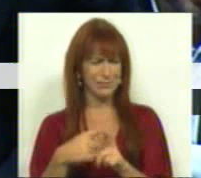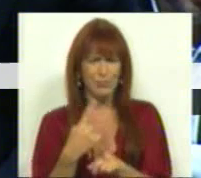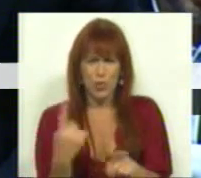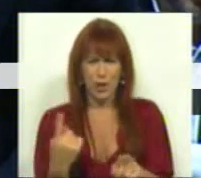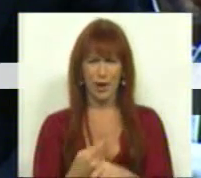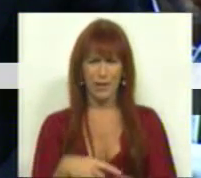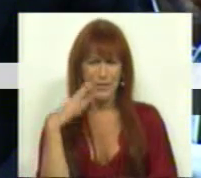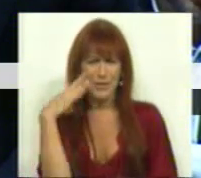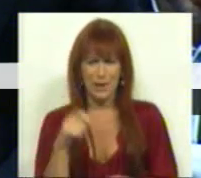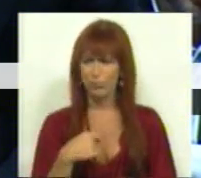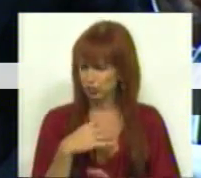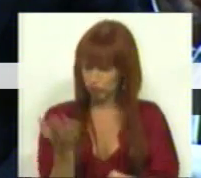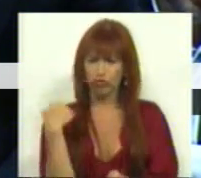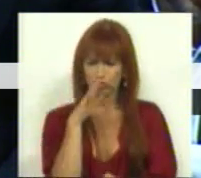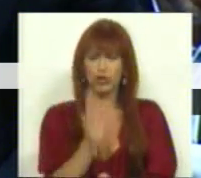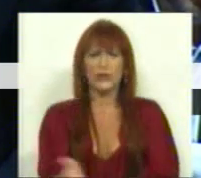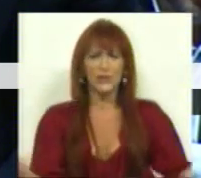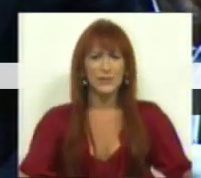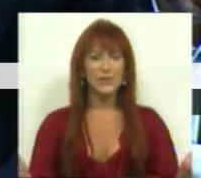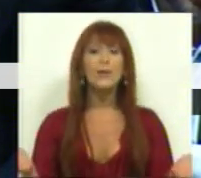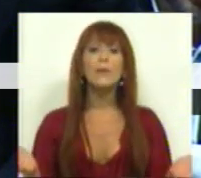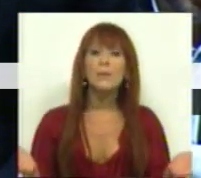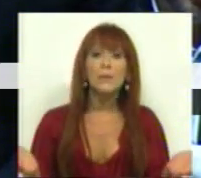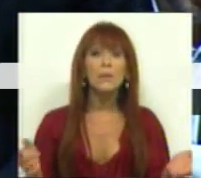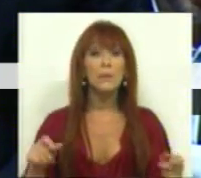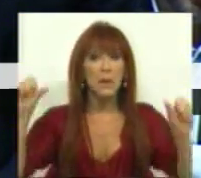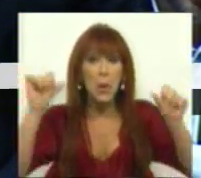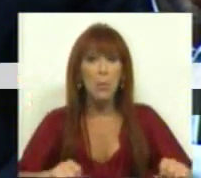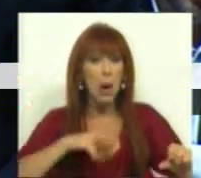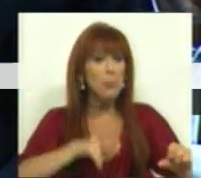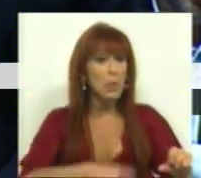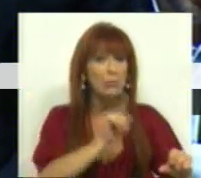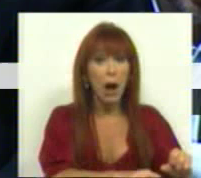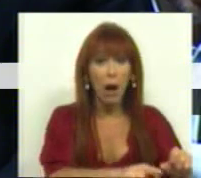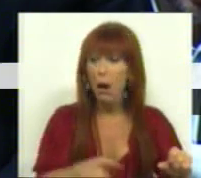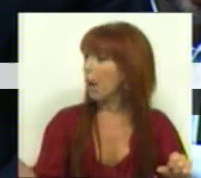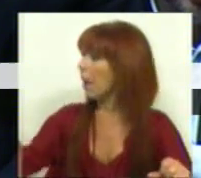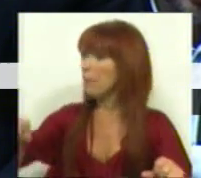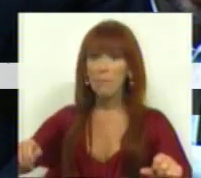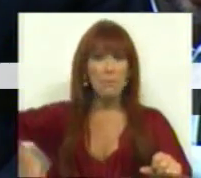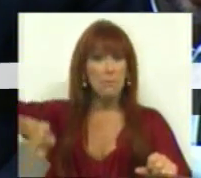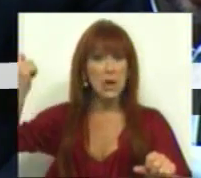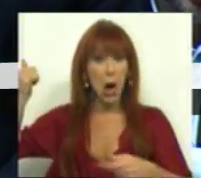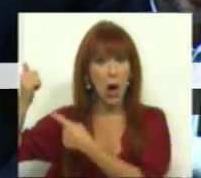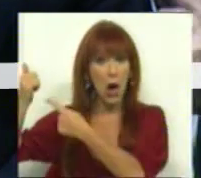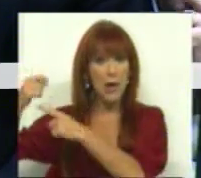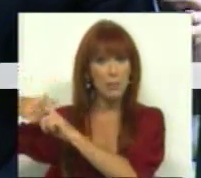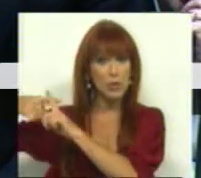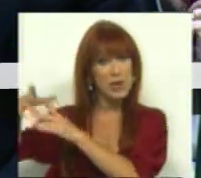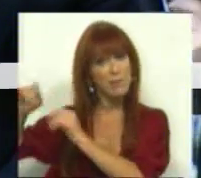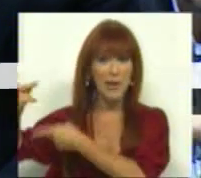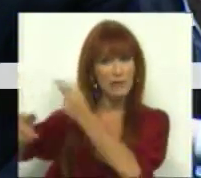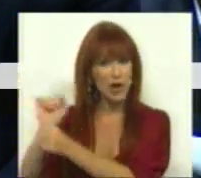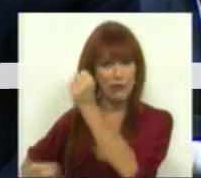razão muito simples e que eu já há pouco disse. É que quanto pior está o país, melhor e mais positivas